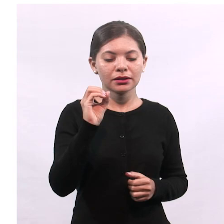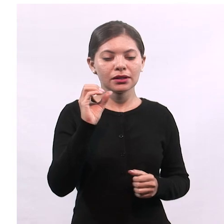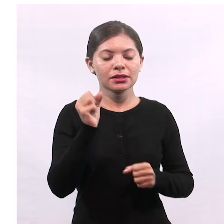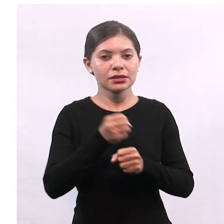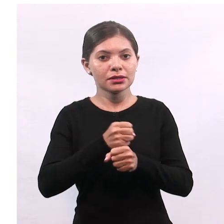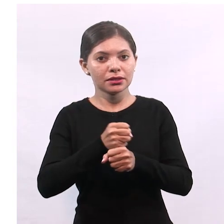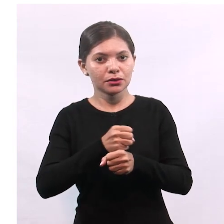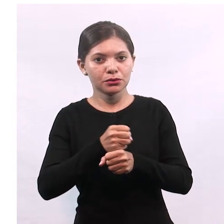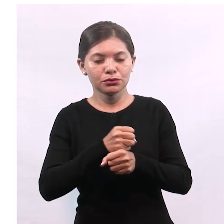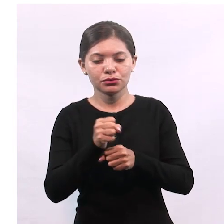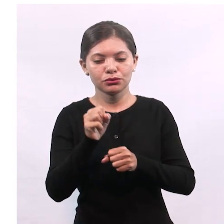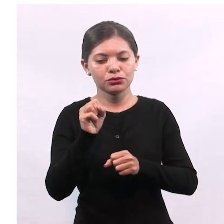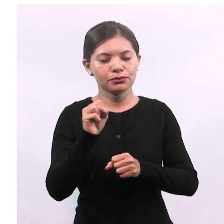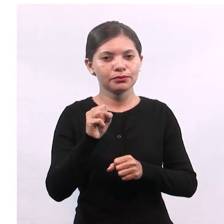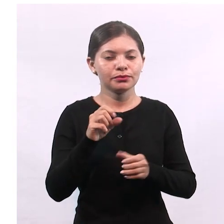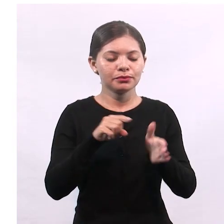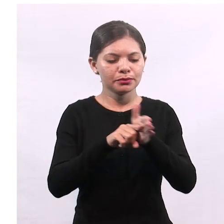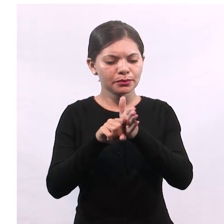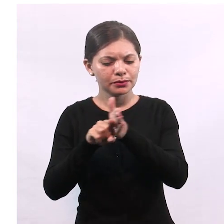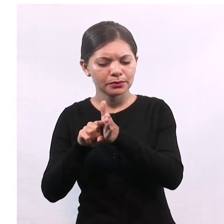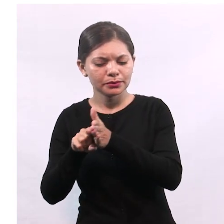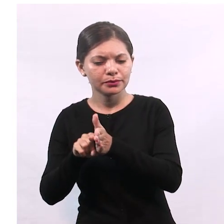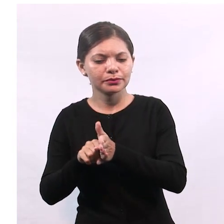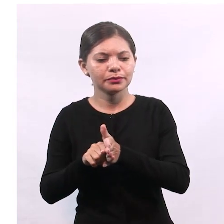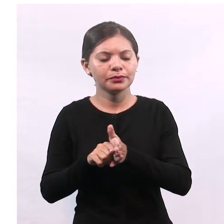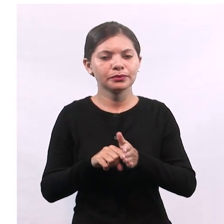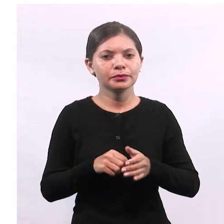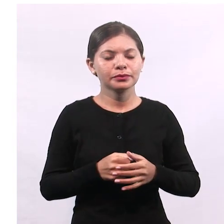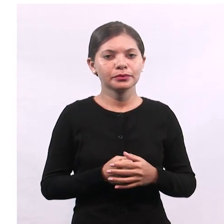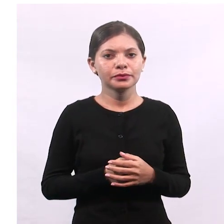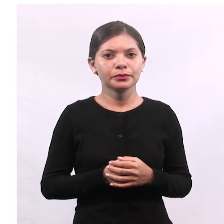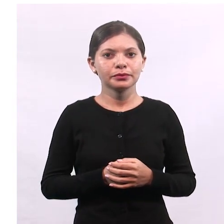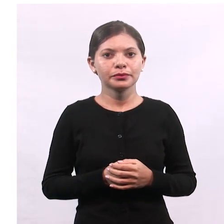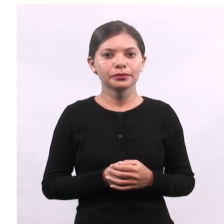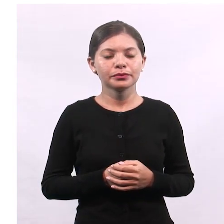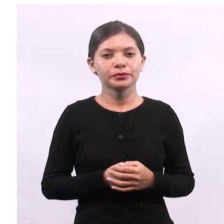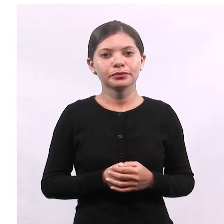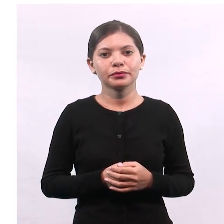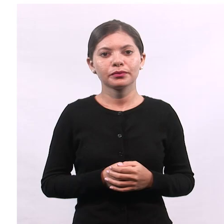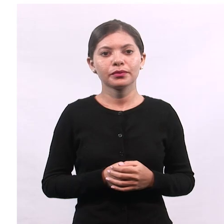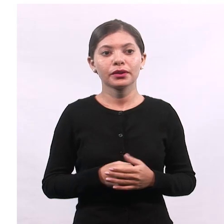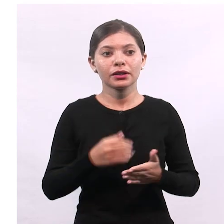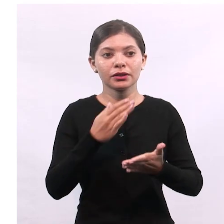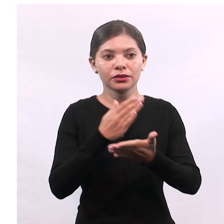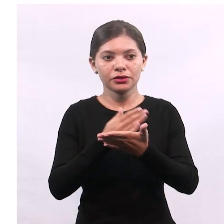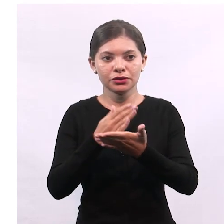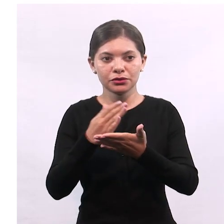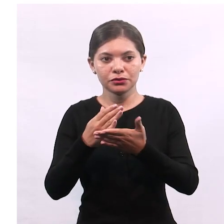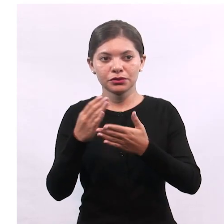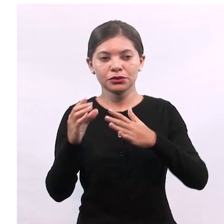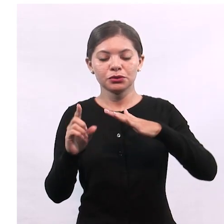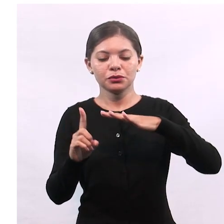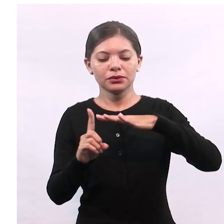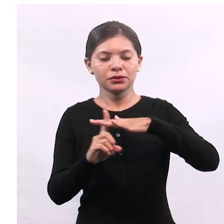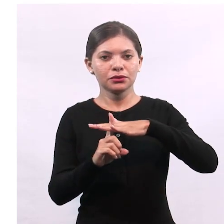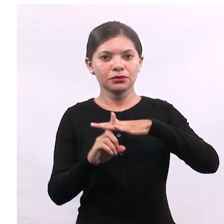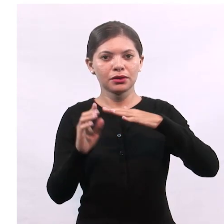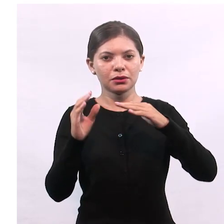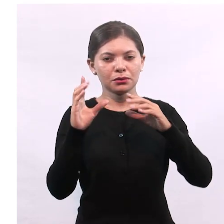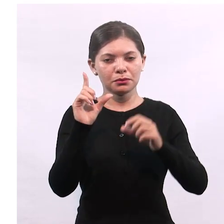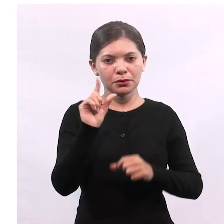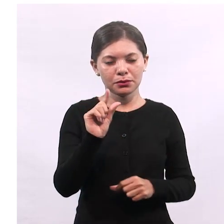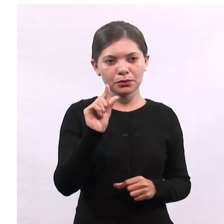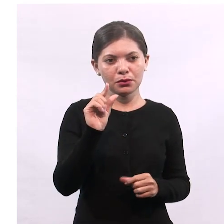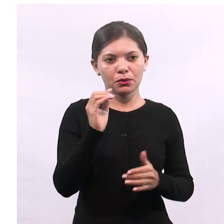isso fica a critério do pesquisador provavelmente ele dividiu esse intervalo um pouco menor no